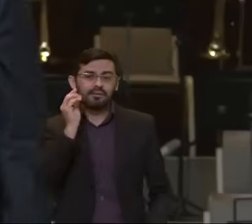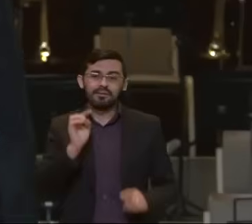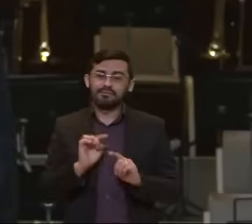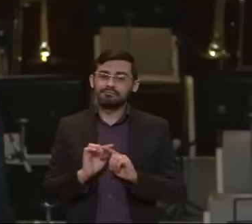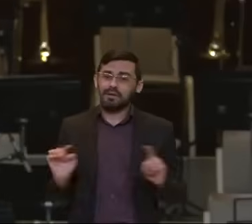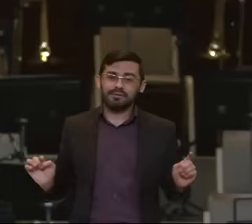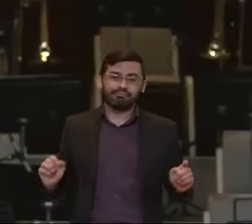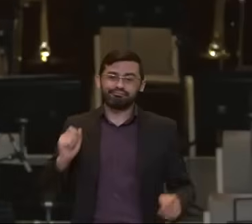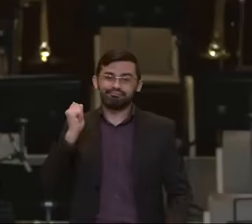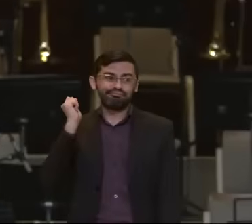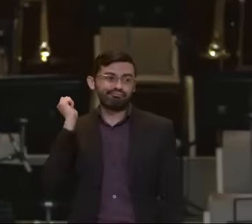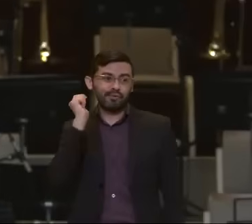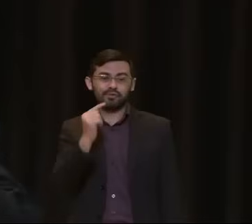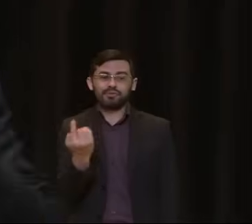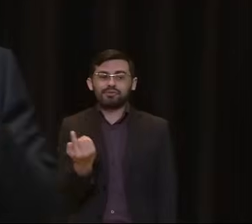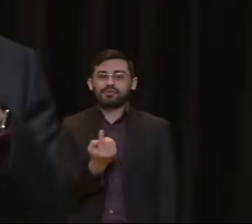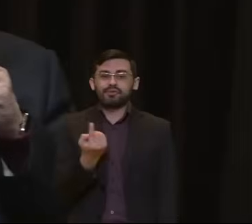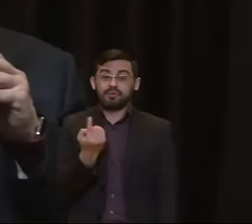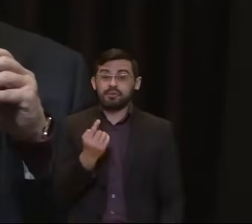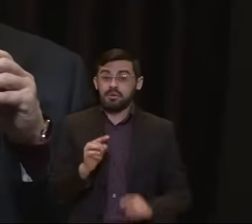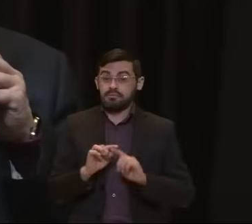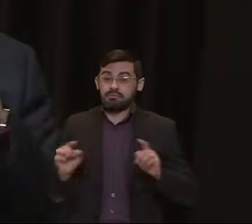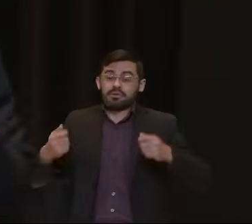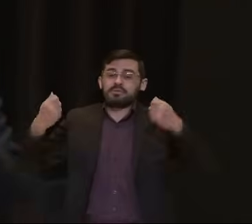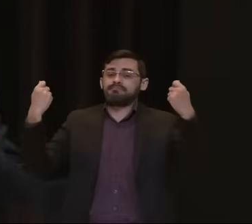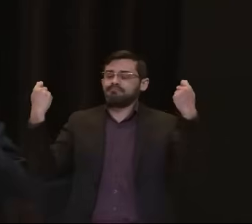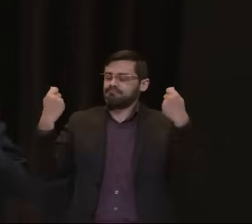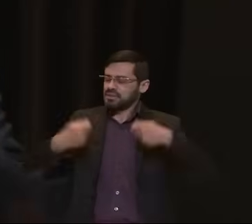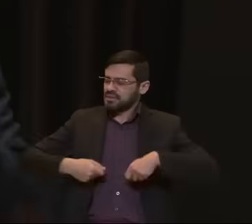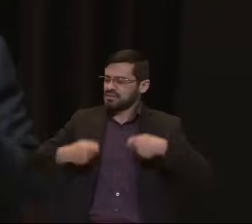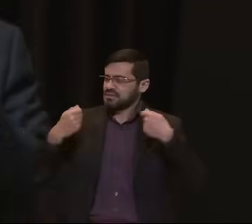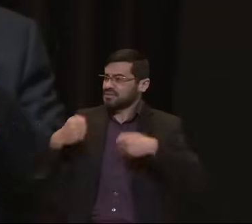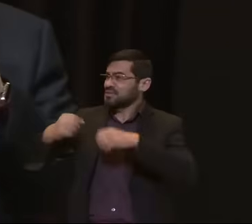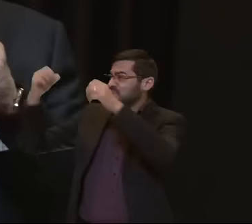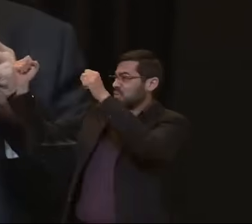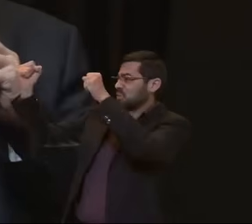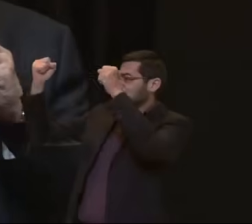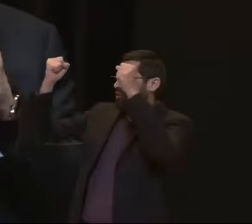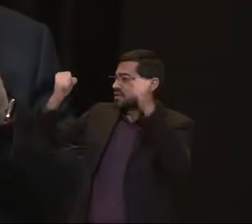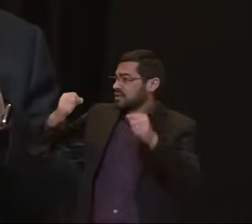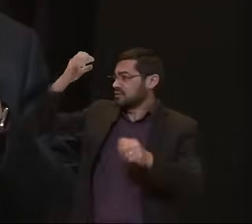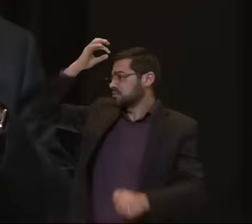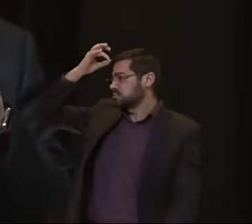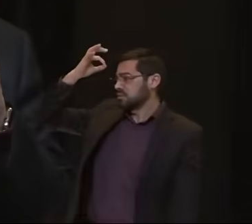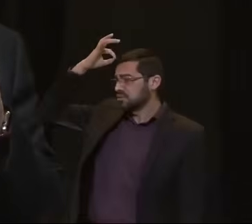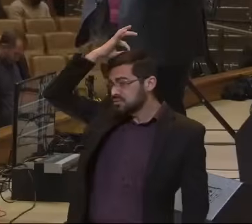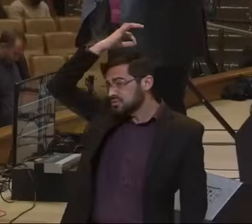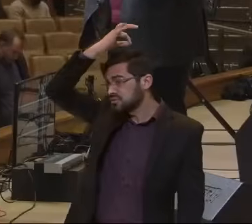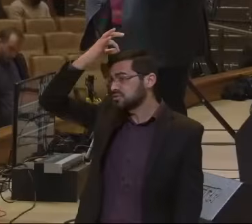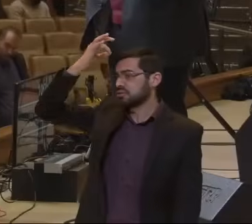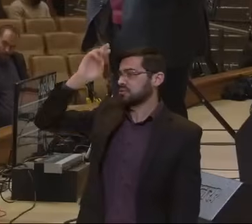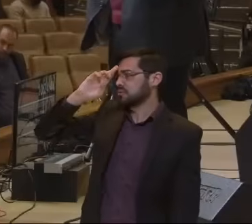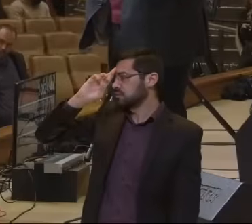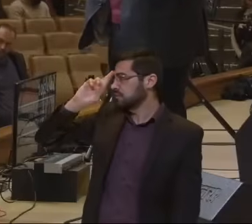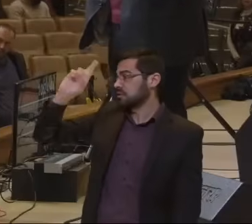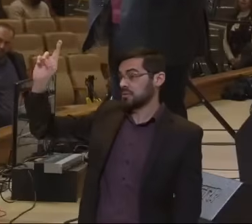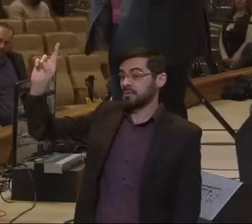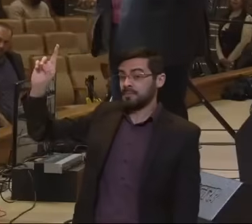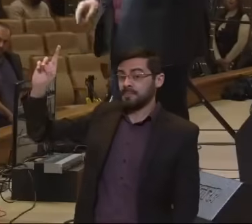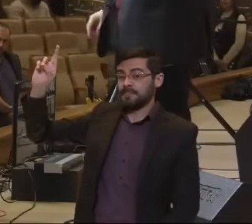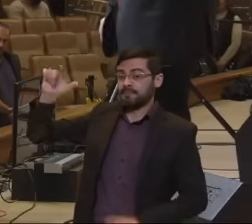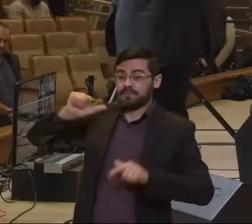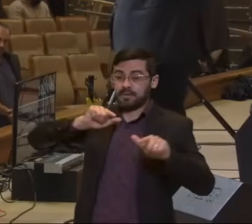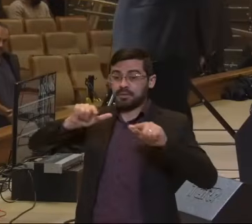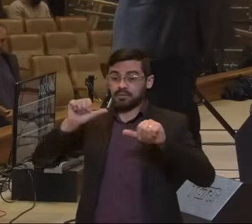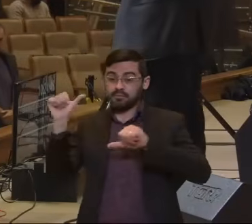a minha natureza. Mas eu preciso do poder do Espírito Santo do Senhor agindo agora